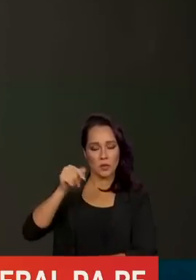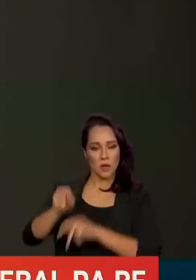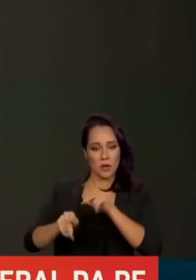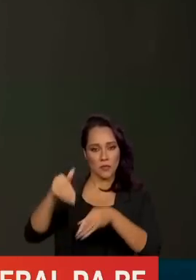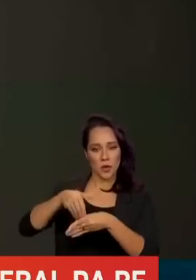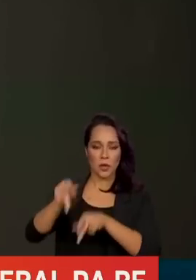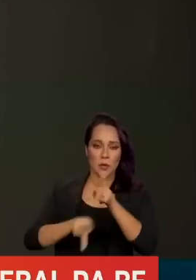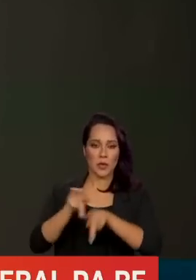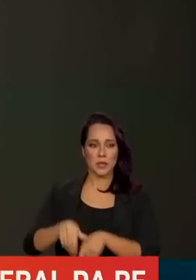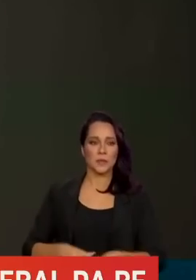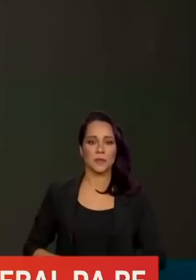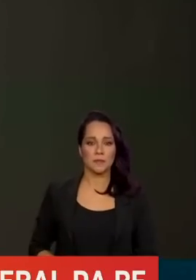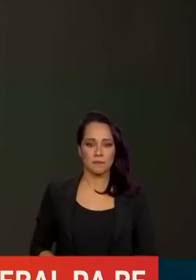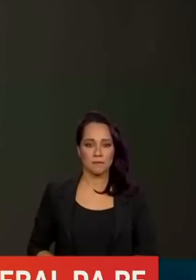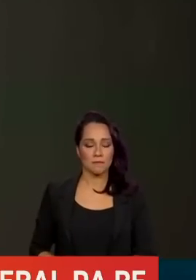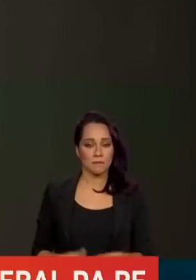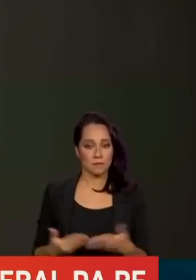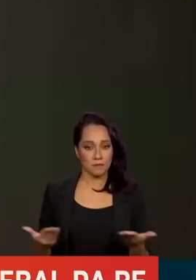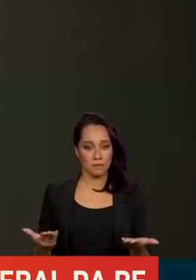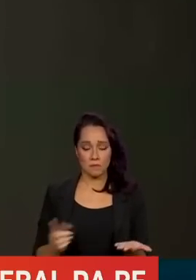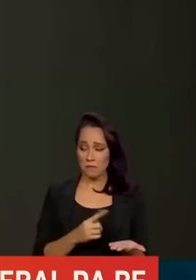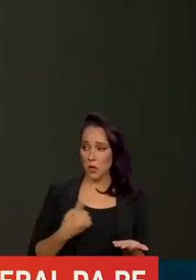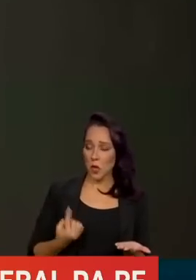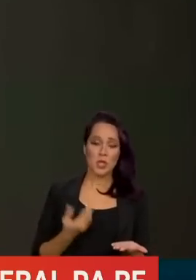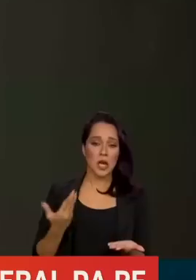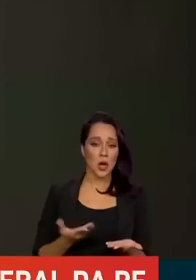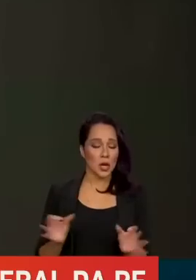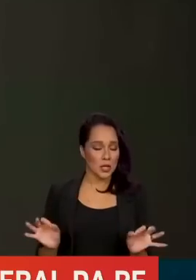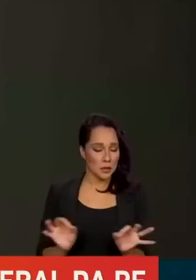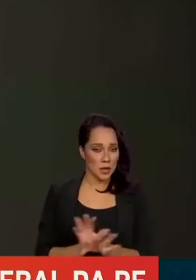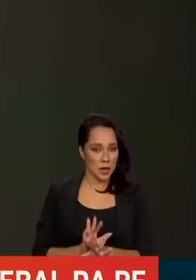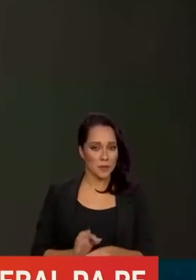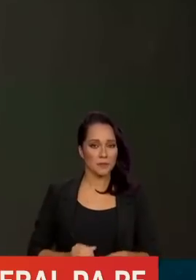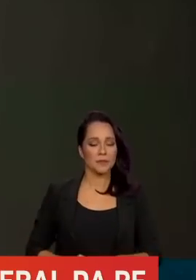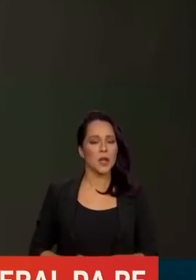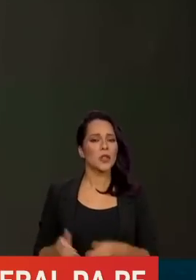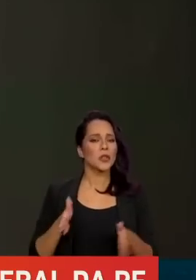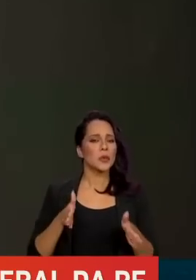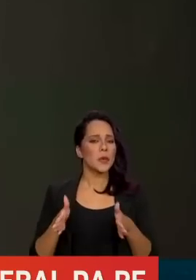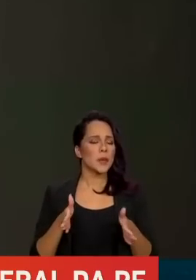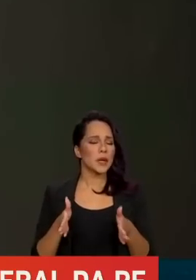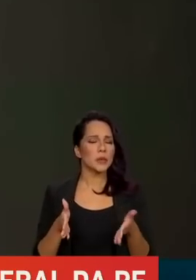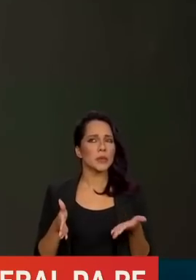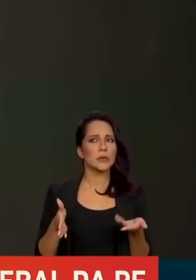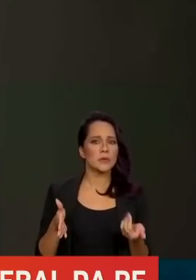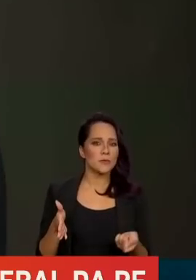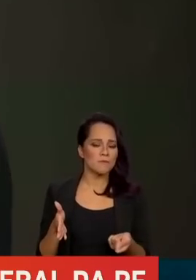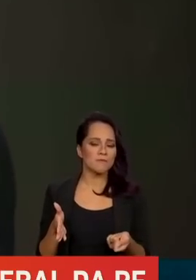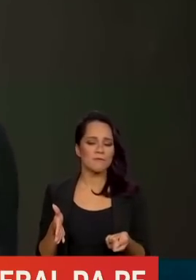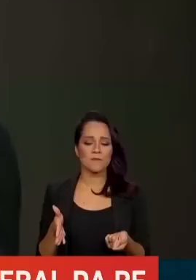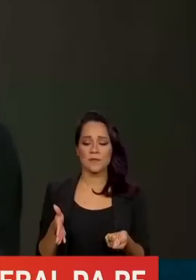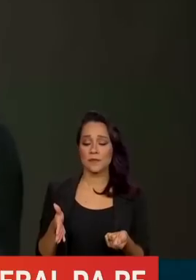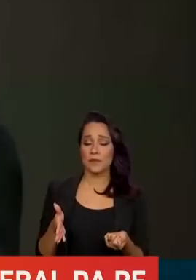popular estamos em conclusão no momento em que